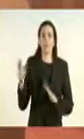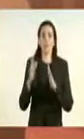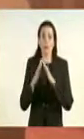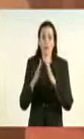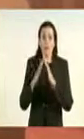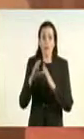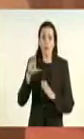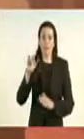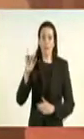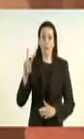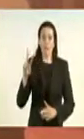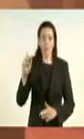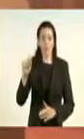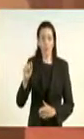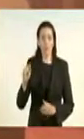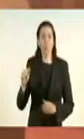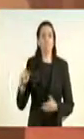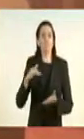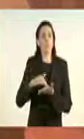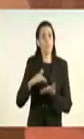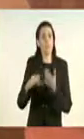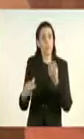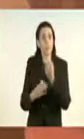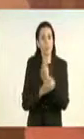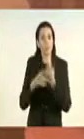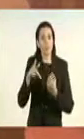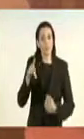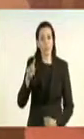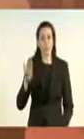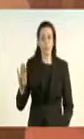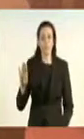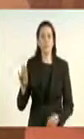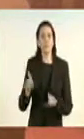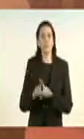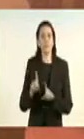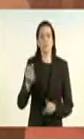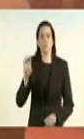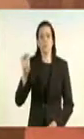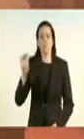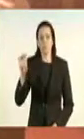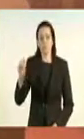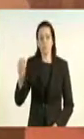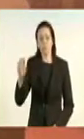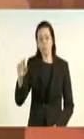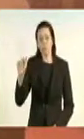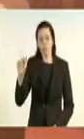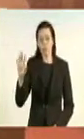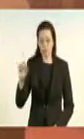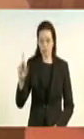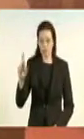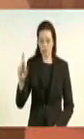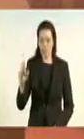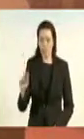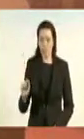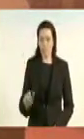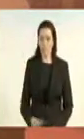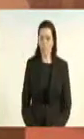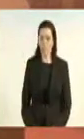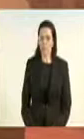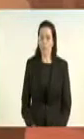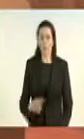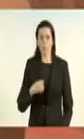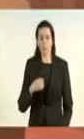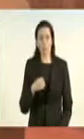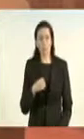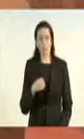Segurança Pública e da SEDES. Então, vejam vocês a transparência com que o governo agiu, e mais do que isso, deputado Rogério Cafeteira,